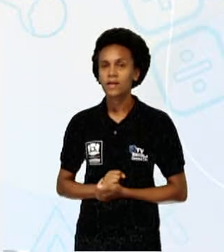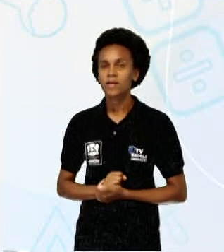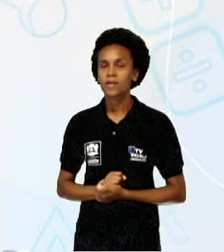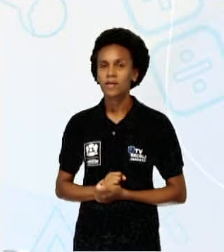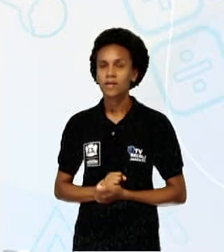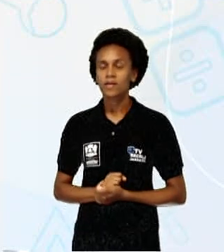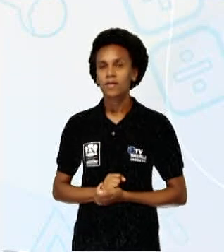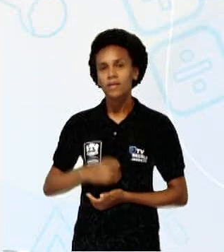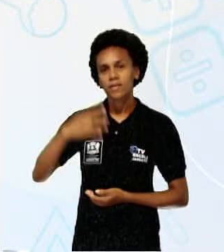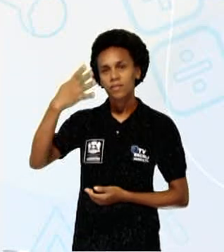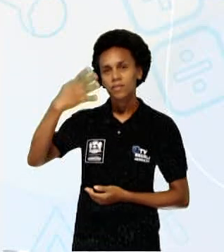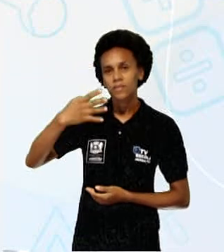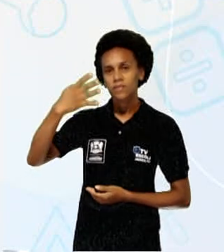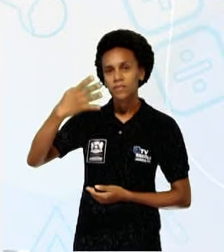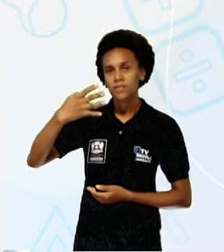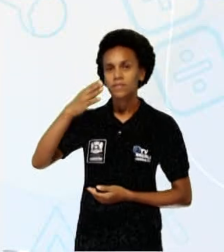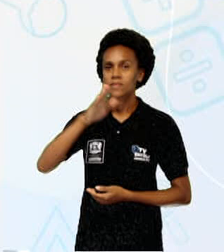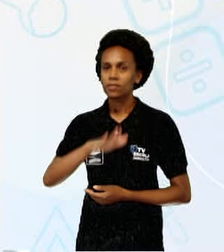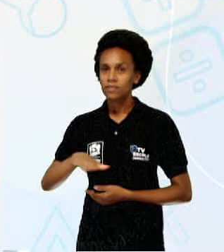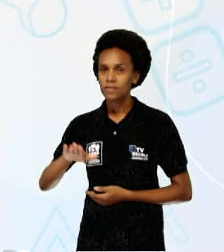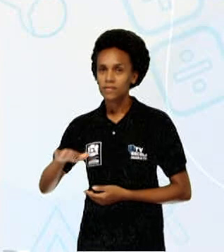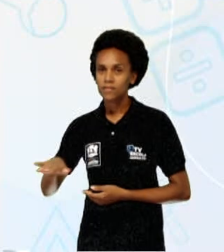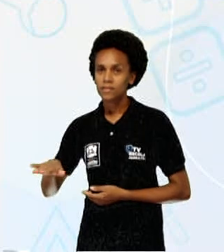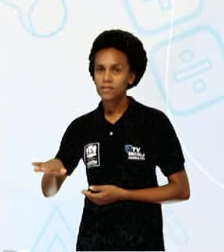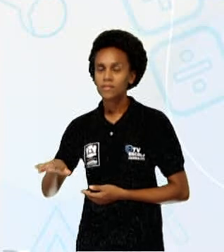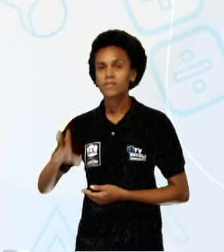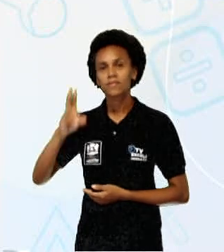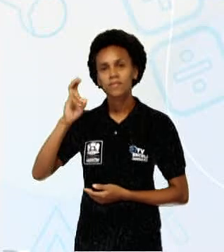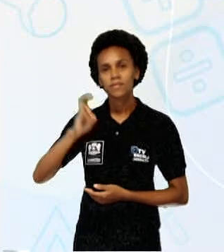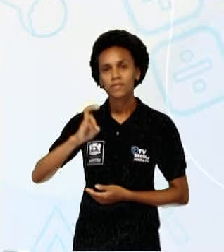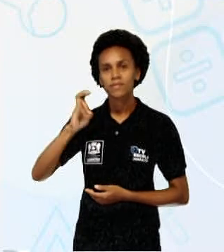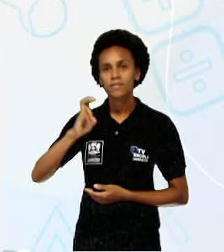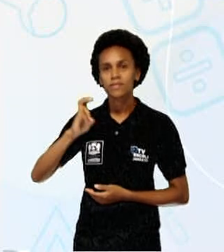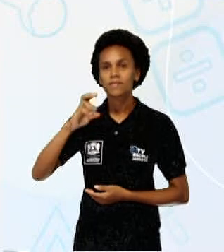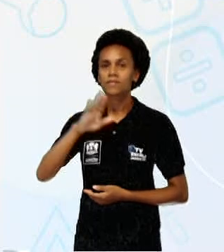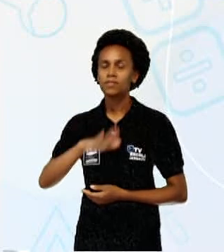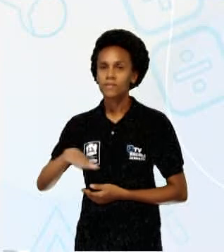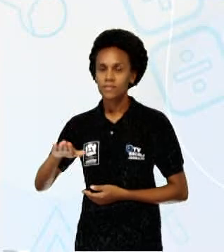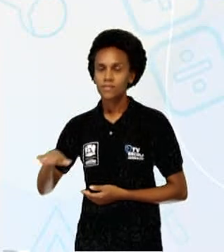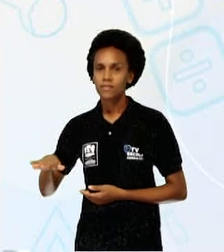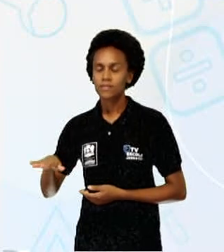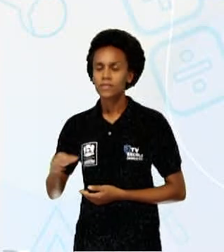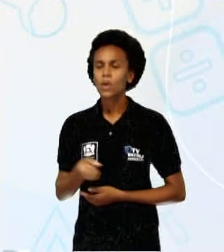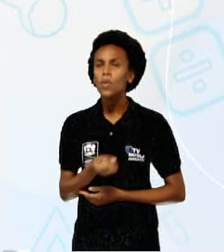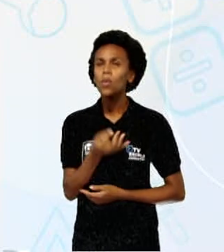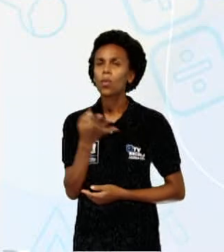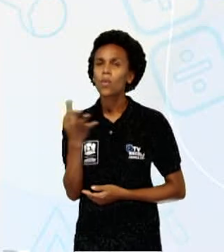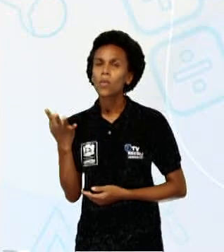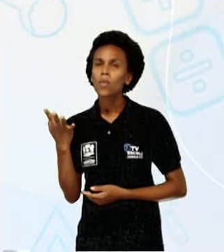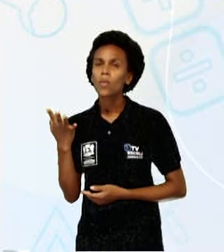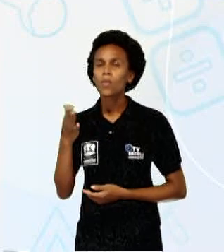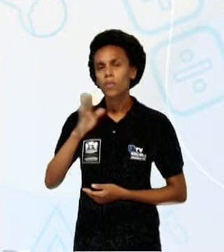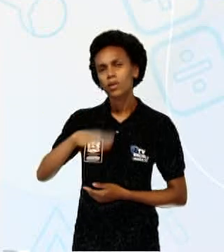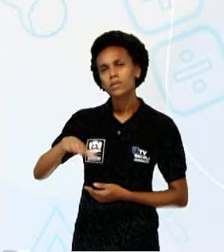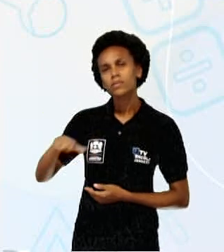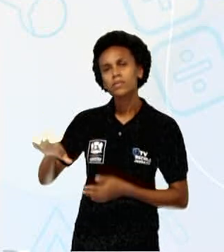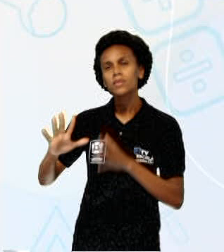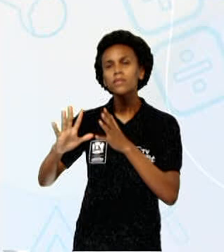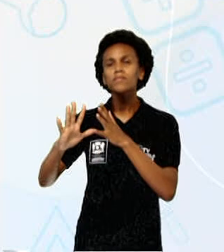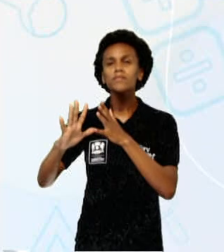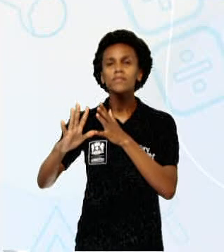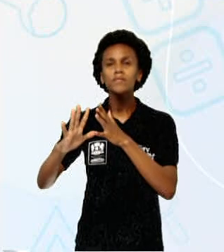a quarta criança e quinta criança quando as crianças então estão na fila do